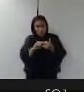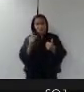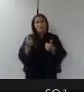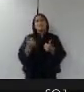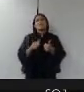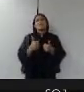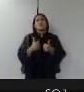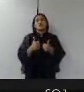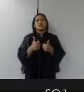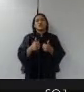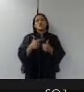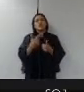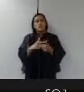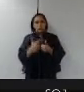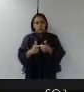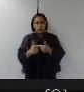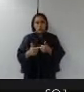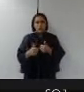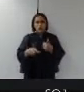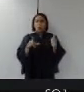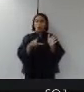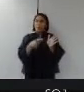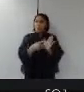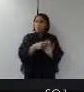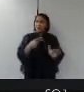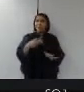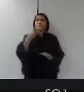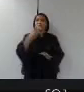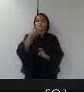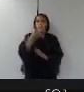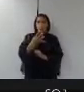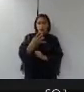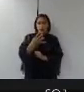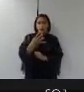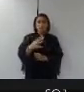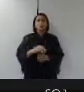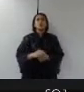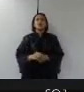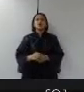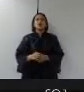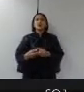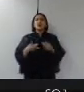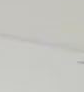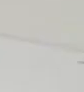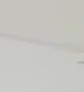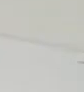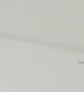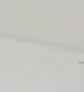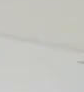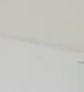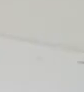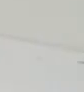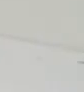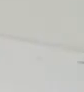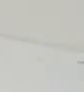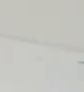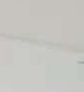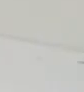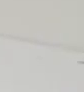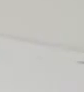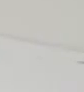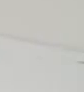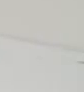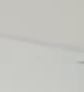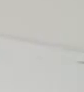ou da permanência da actividade criminosa que poderia prejudicar o desenvolvimento do inquérito o ministro og fernandes